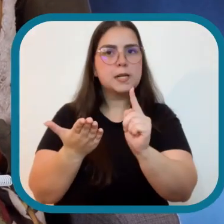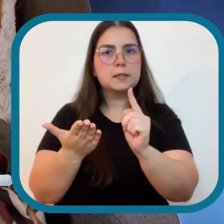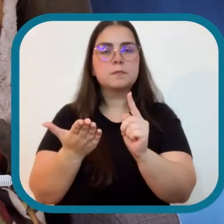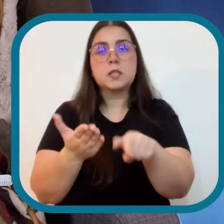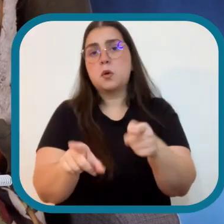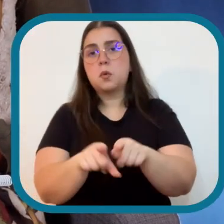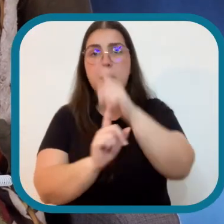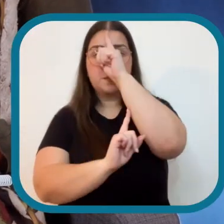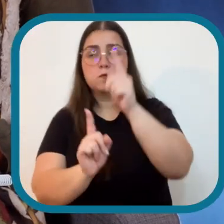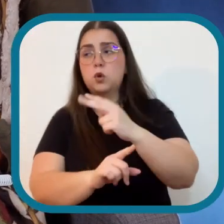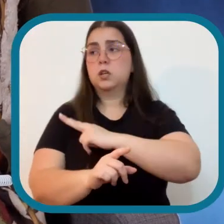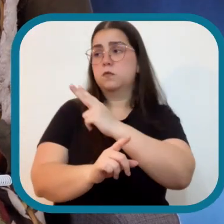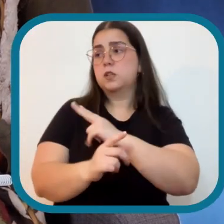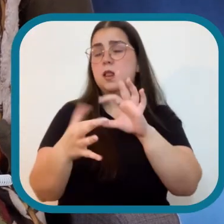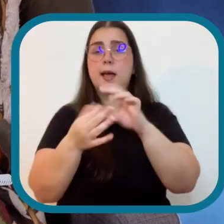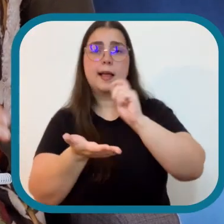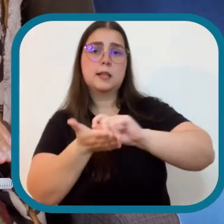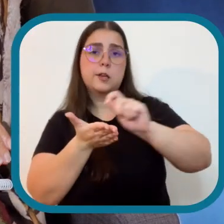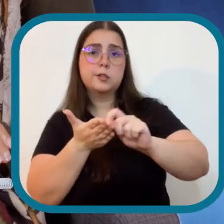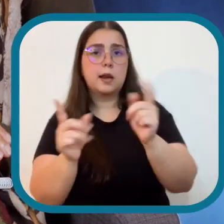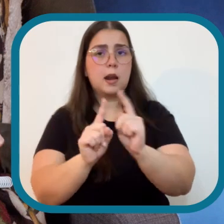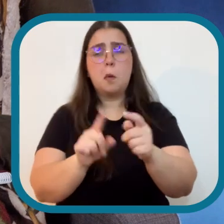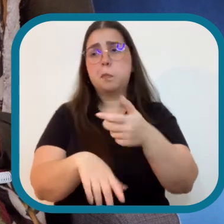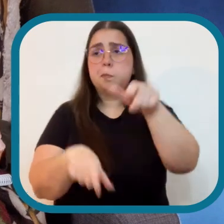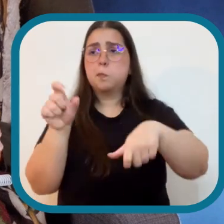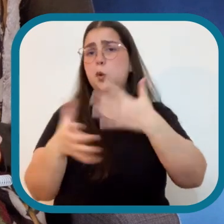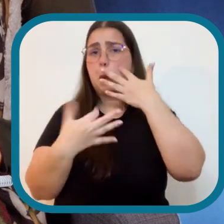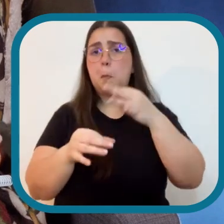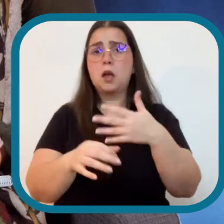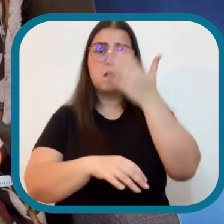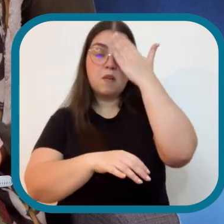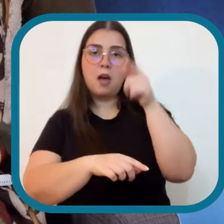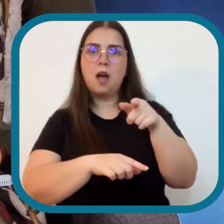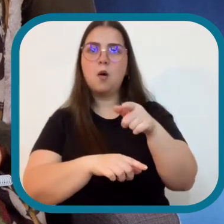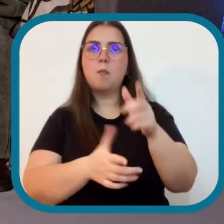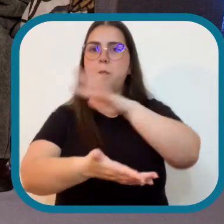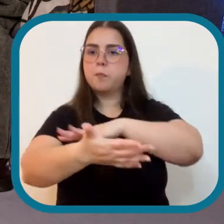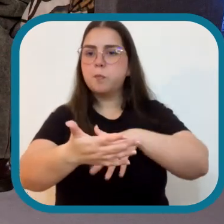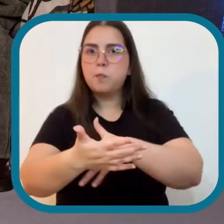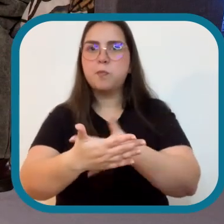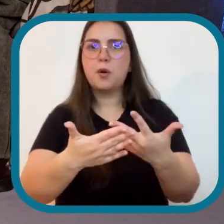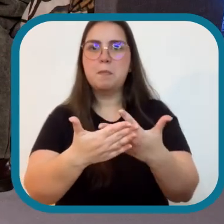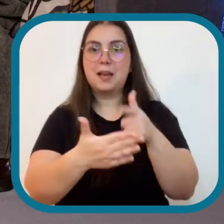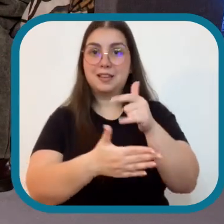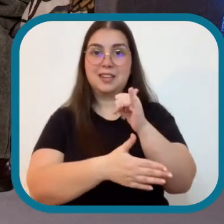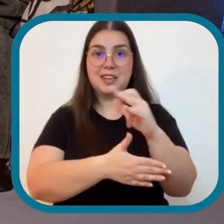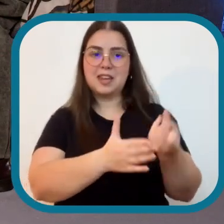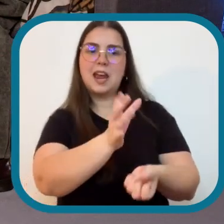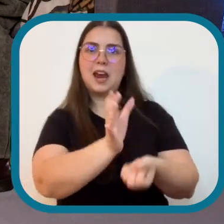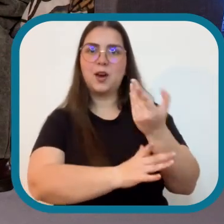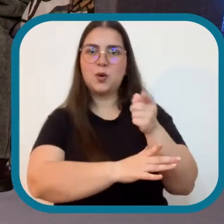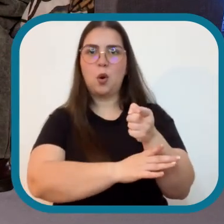professores universitários de literatura, eram pessoas comuns, acharam que os poemas gerados pela inteligência